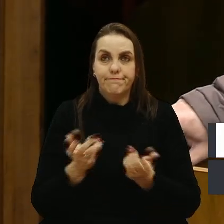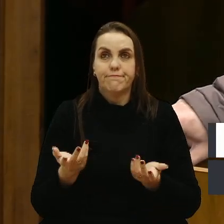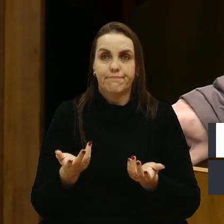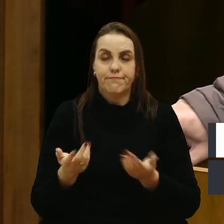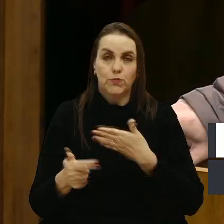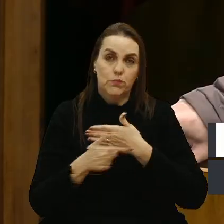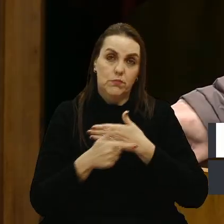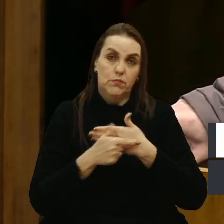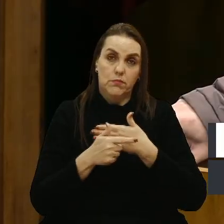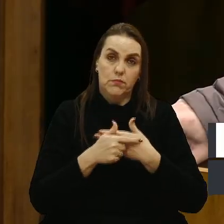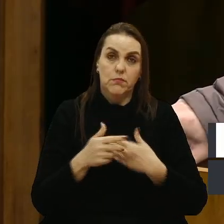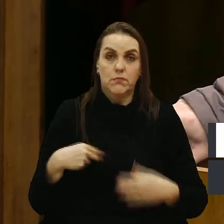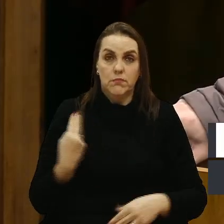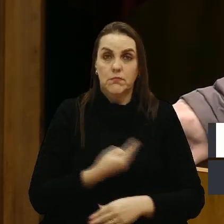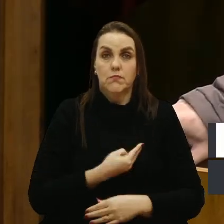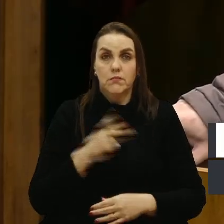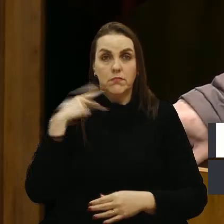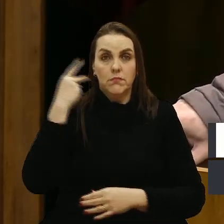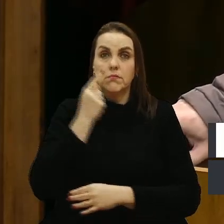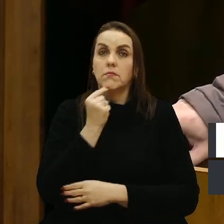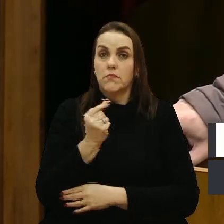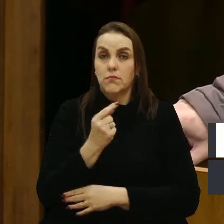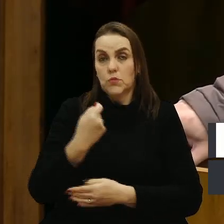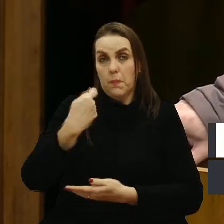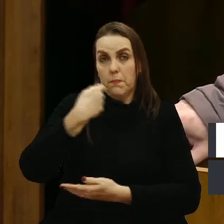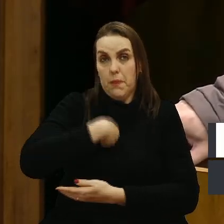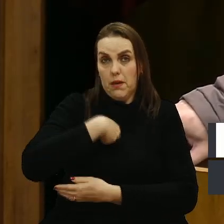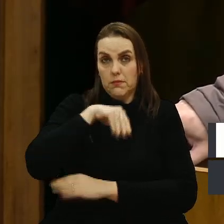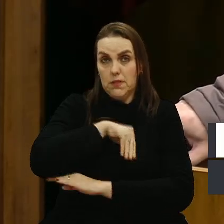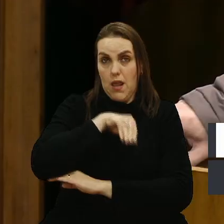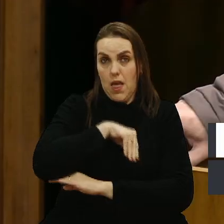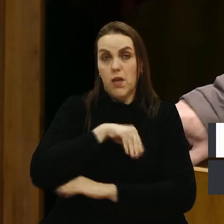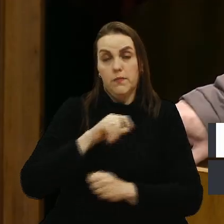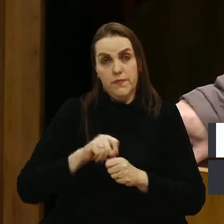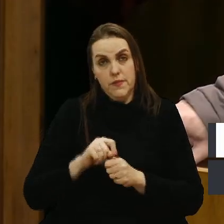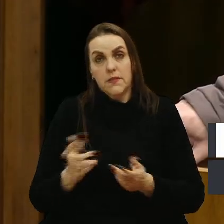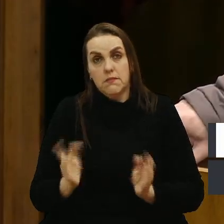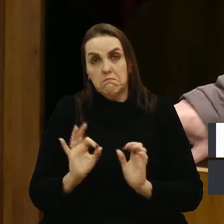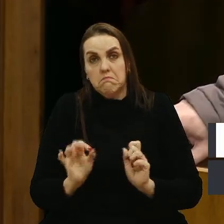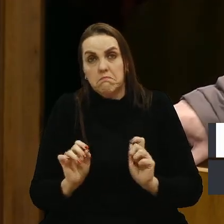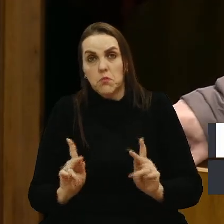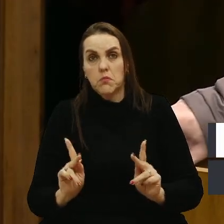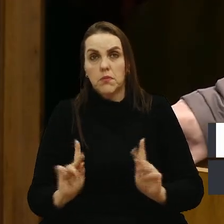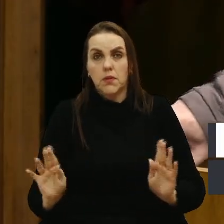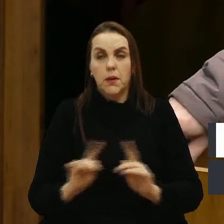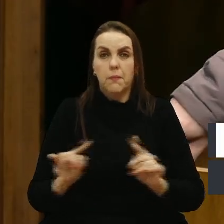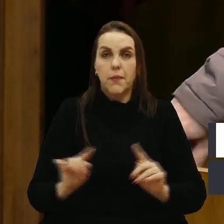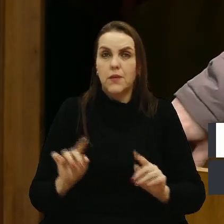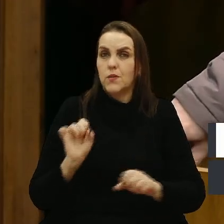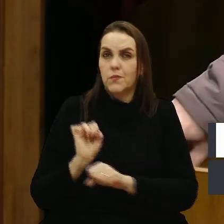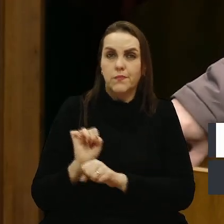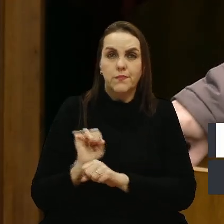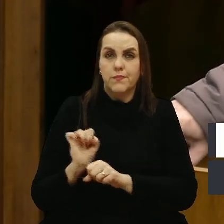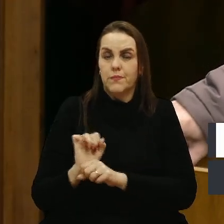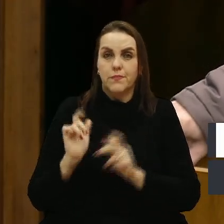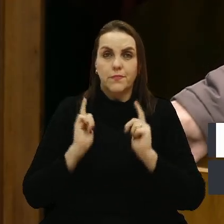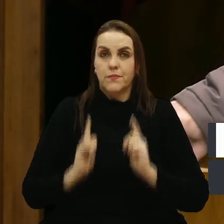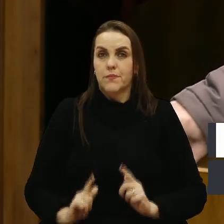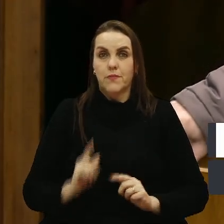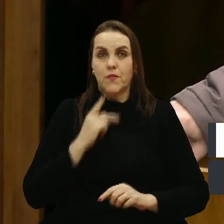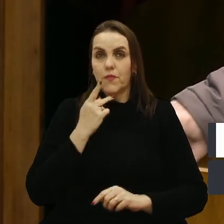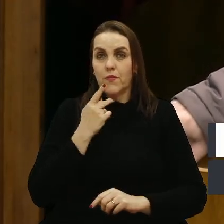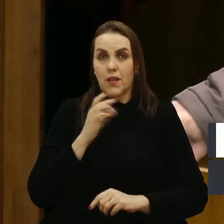nosso papel, vereador João Wes, simplesmente porque somos pagos para fazer, e mais do que isso, porque eu não espero que a gestão fale que o Caberlon